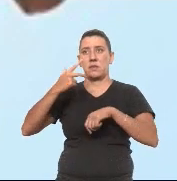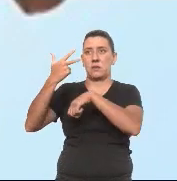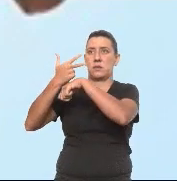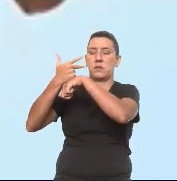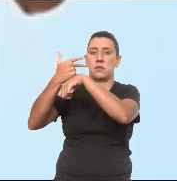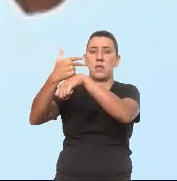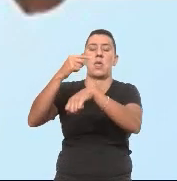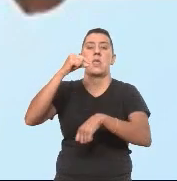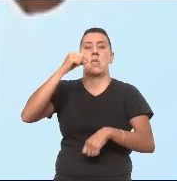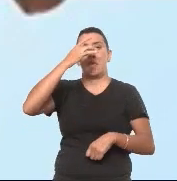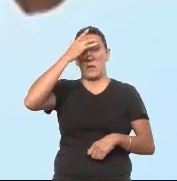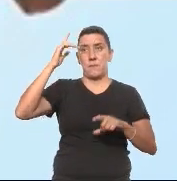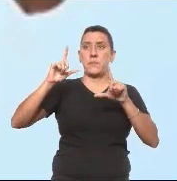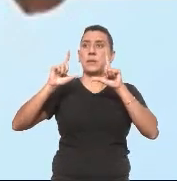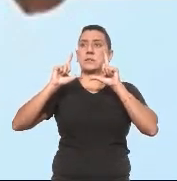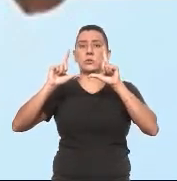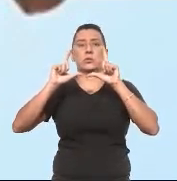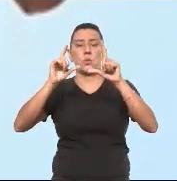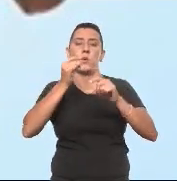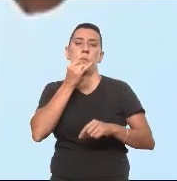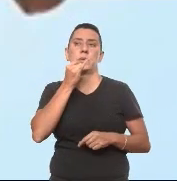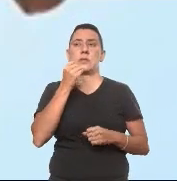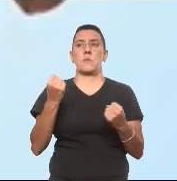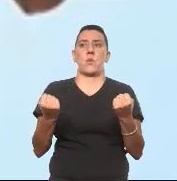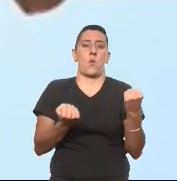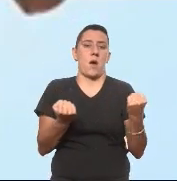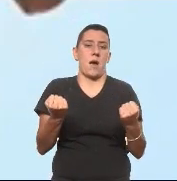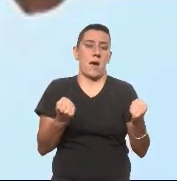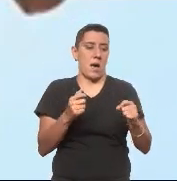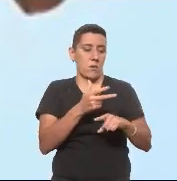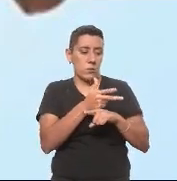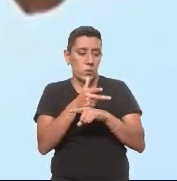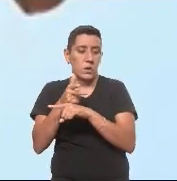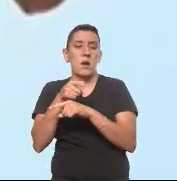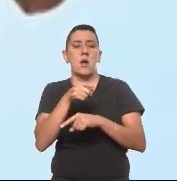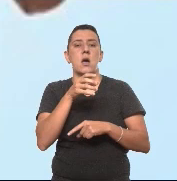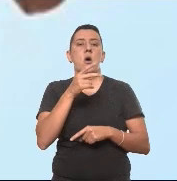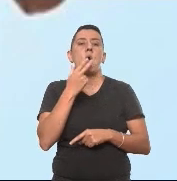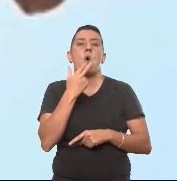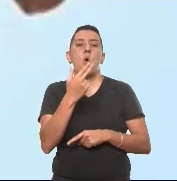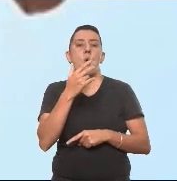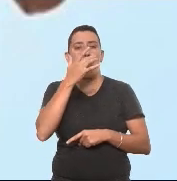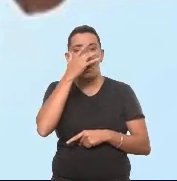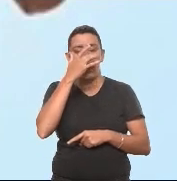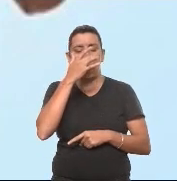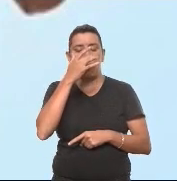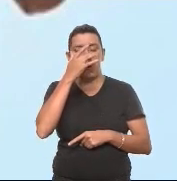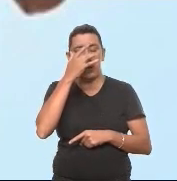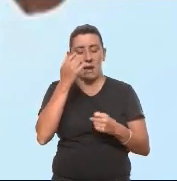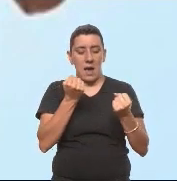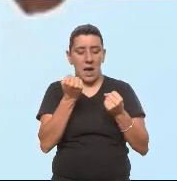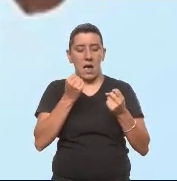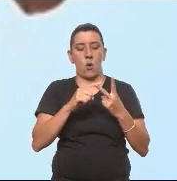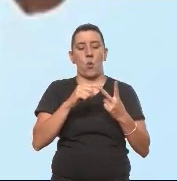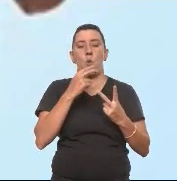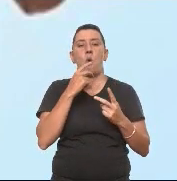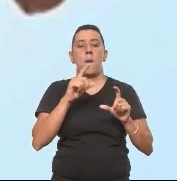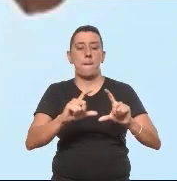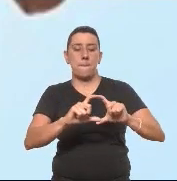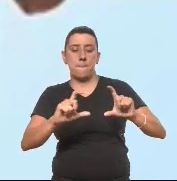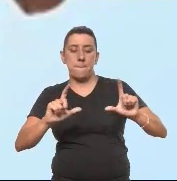eu já consigo detectar por exemplo a cor do veículo modelo do veículo é a cor da roupa da pessoa que tá utilizando